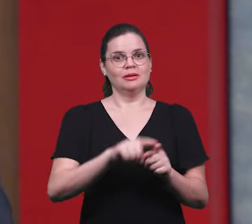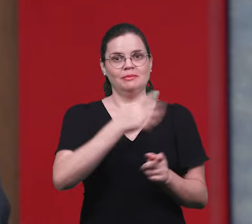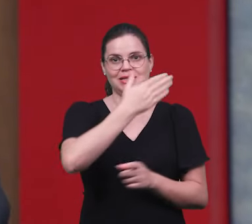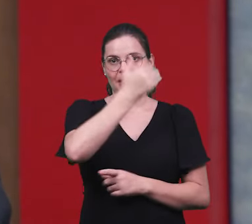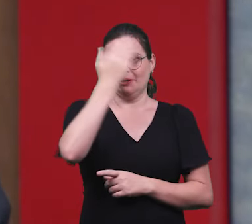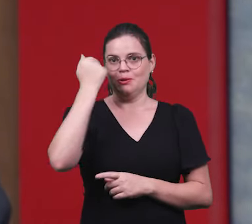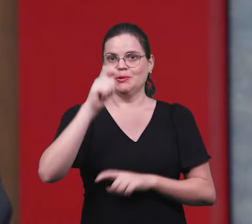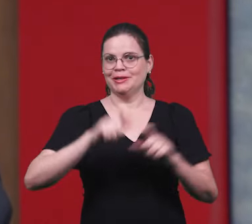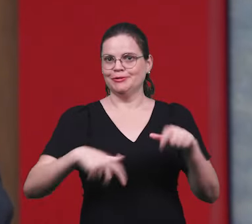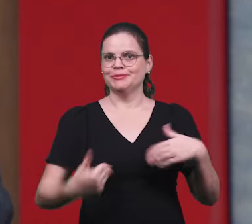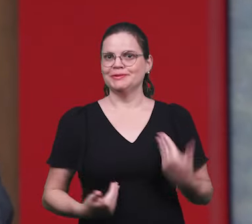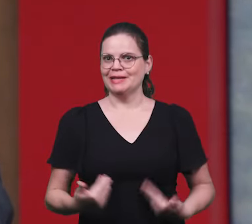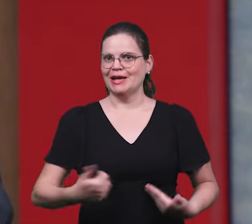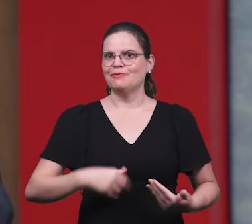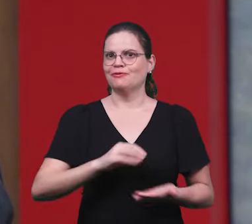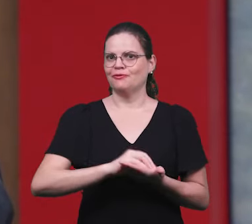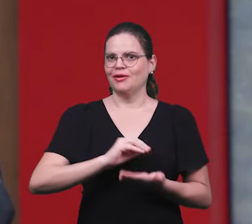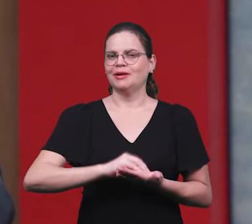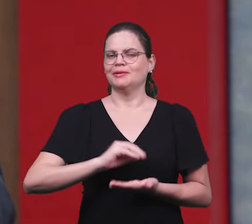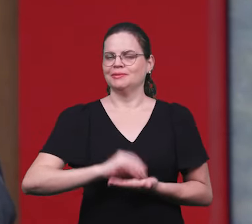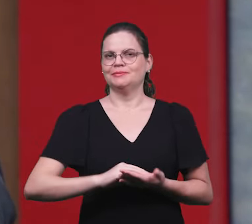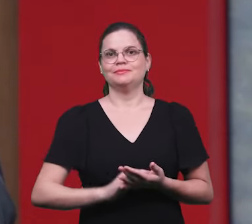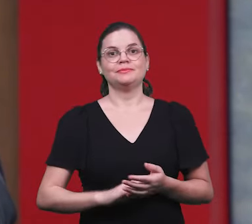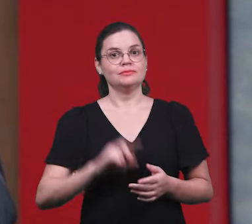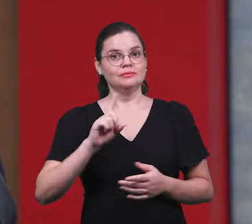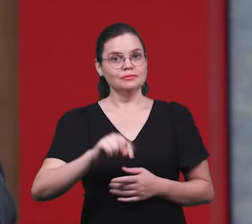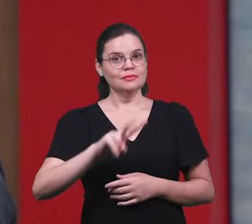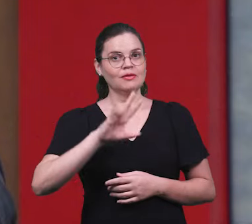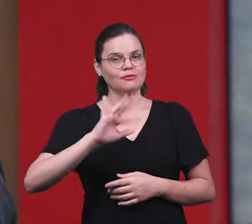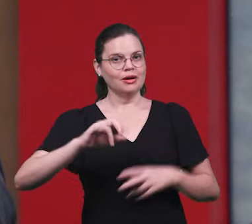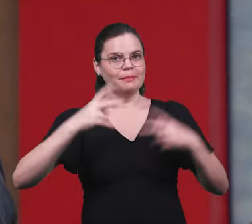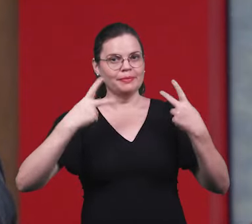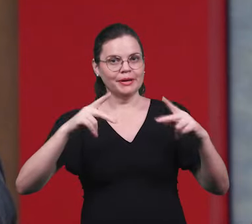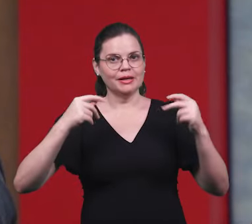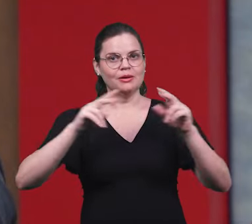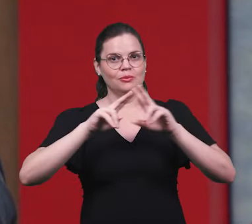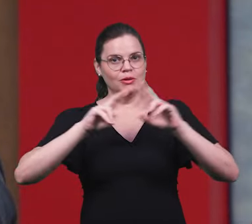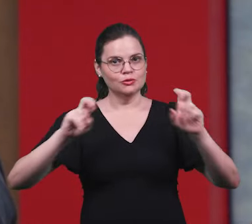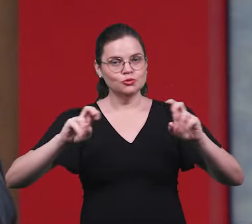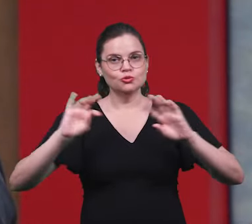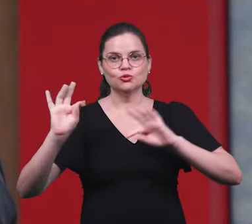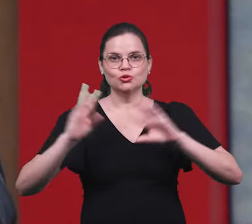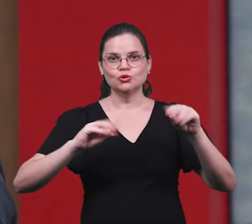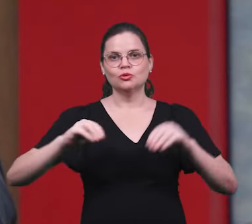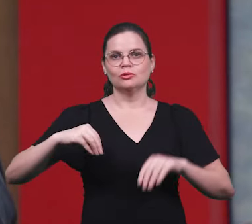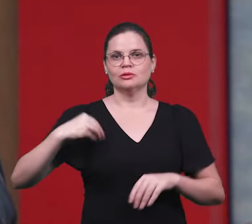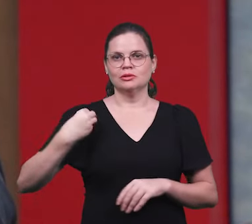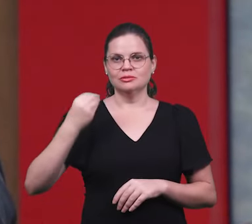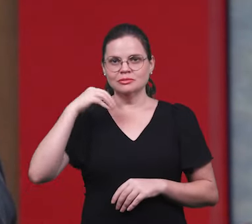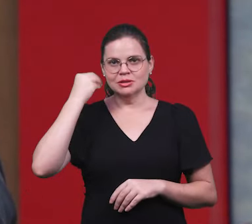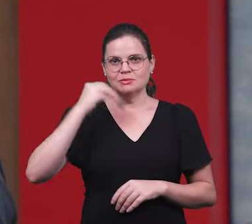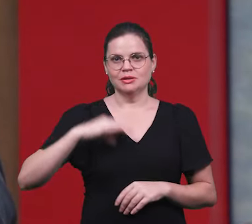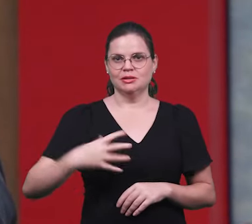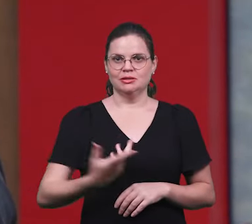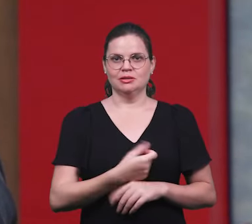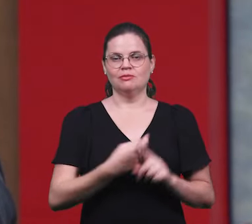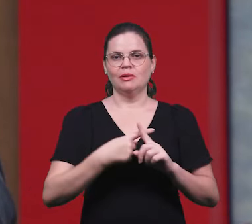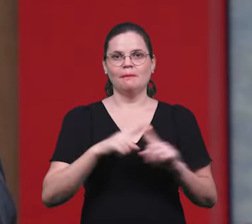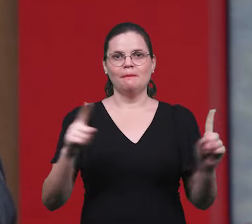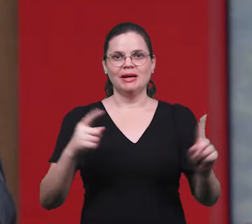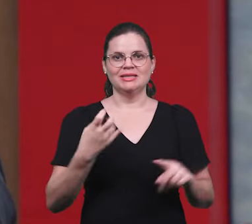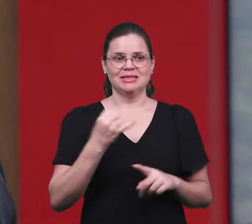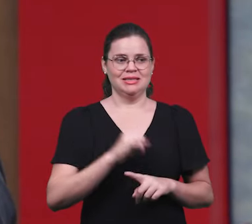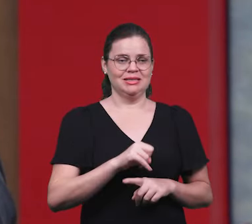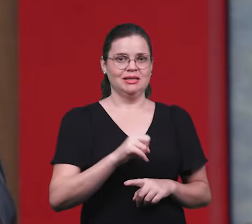vezes, a alguém, né? Que você deve pregar o evangelho, mas você não vai lançar pérolas aos porcos. Se a pessoa